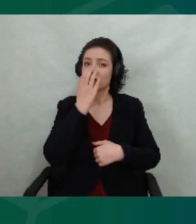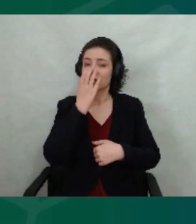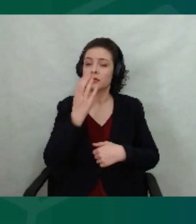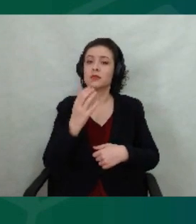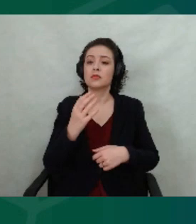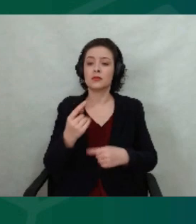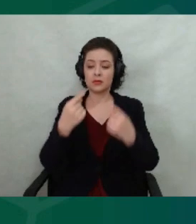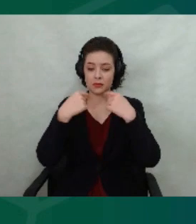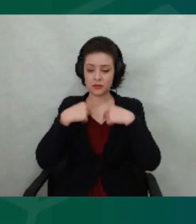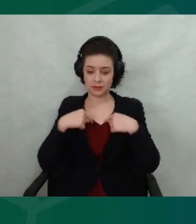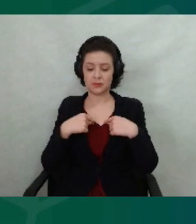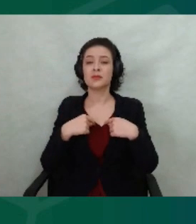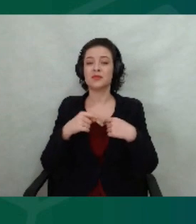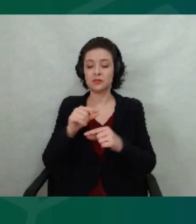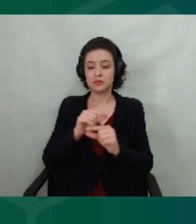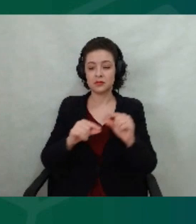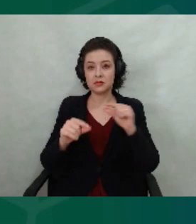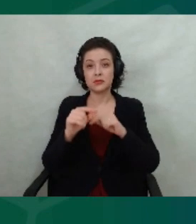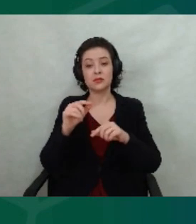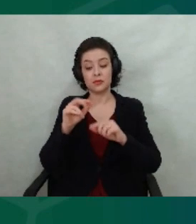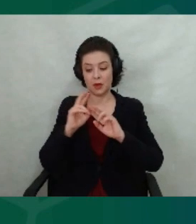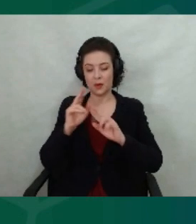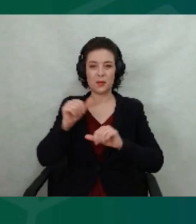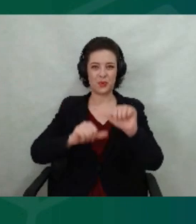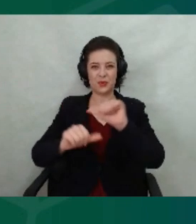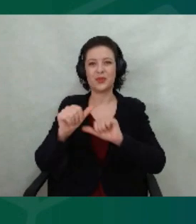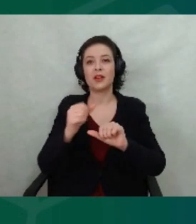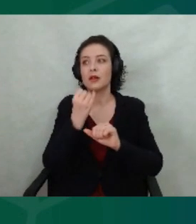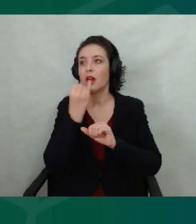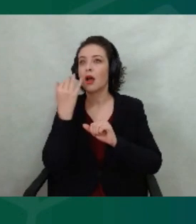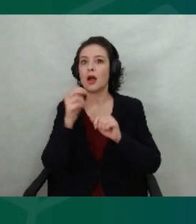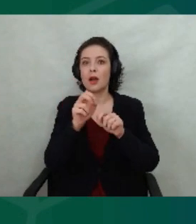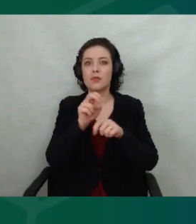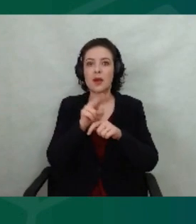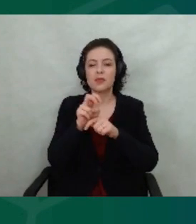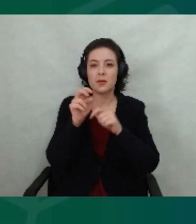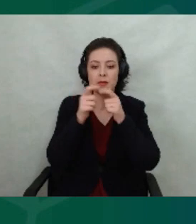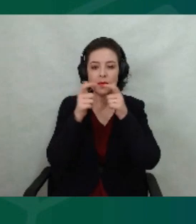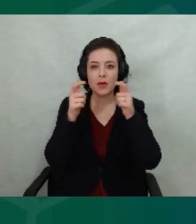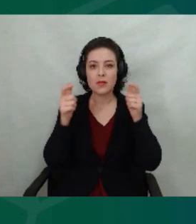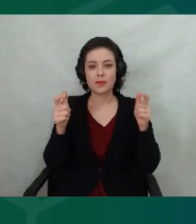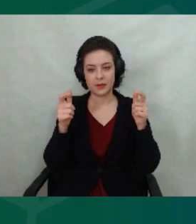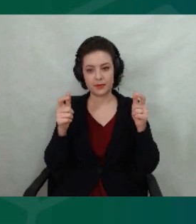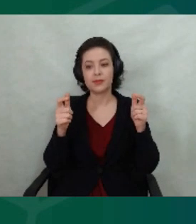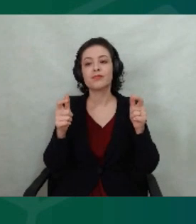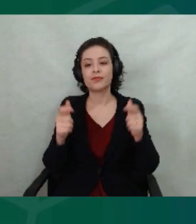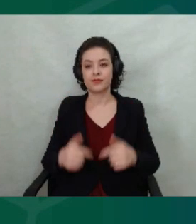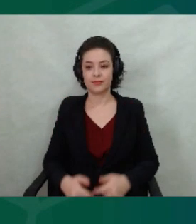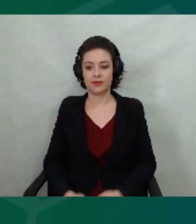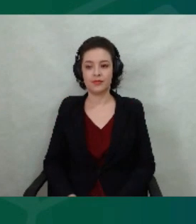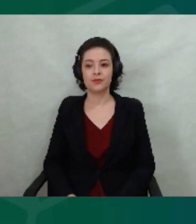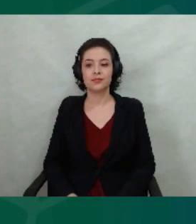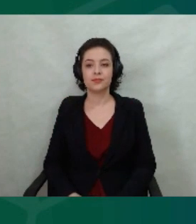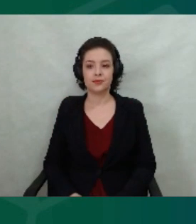microbiota diferenciada, alterada, e um número de patógenos muito maior nessa cavidade bucal. Com